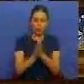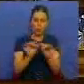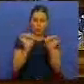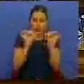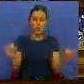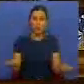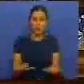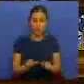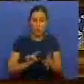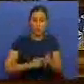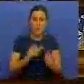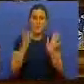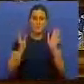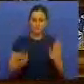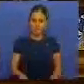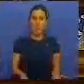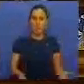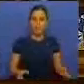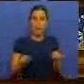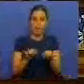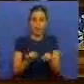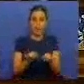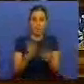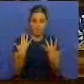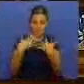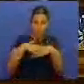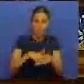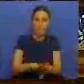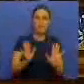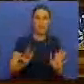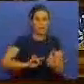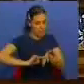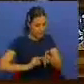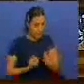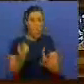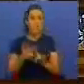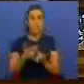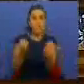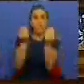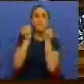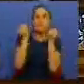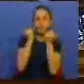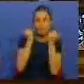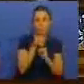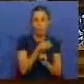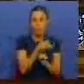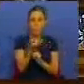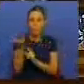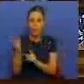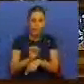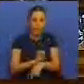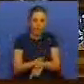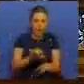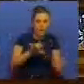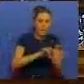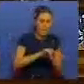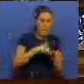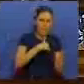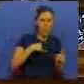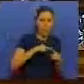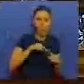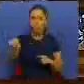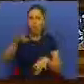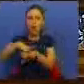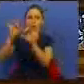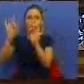sistema. A necessidade dele estar integrado. A necessidade das informações correrem desde logo entre o centro de saúde e